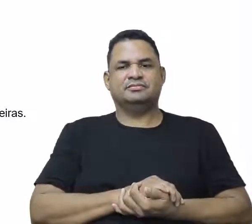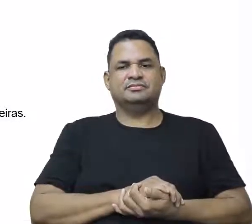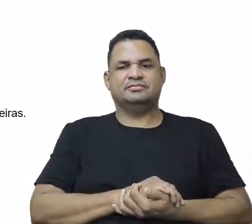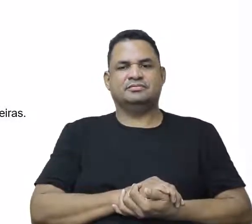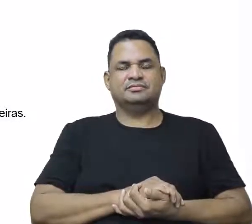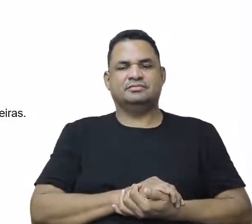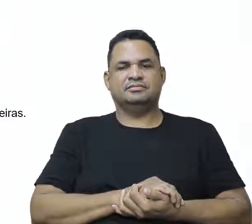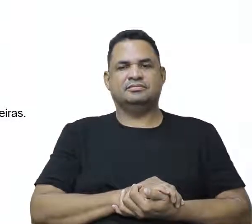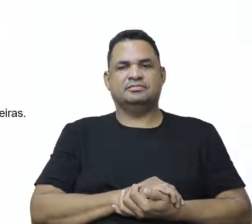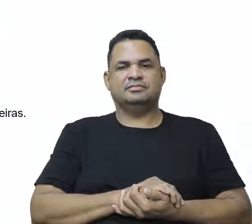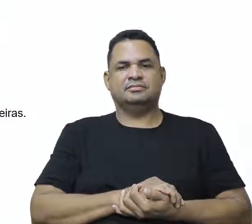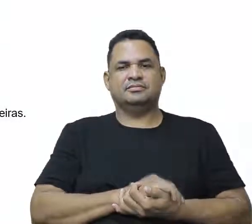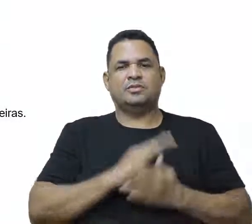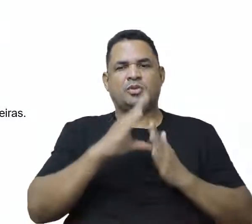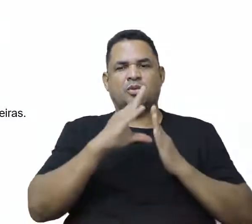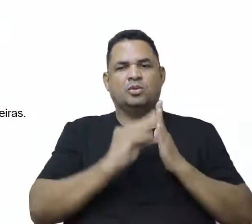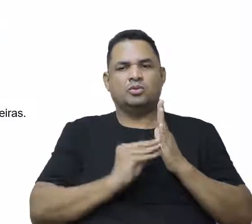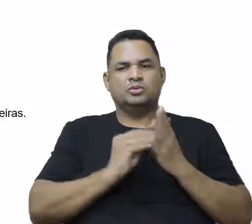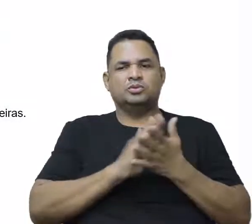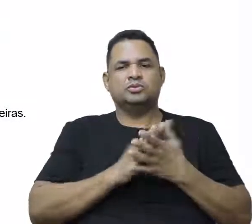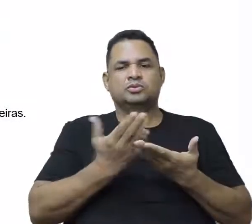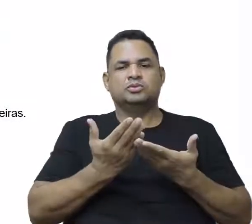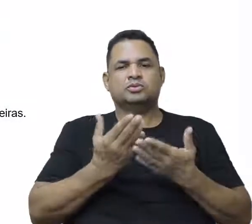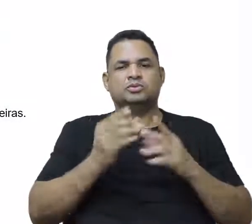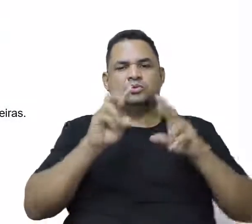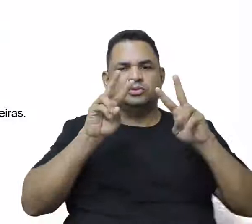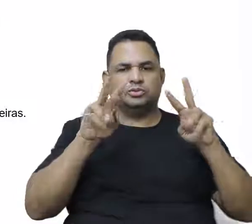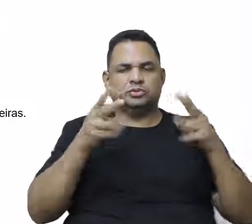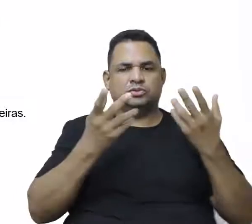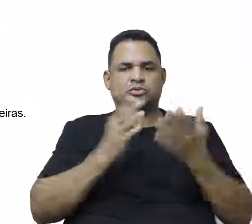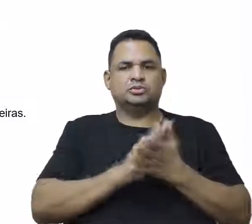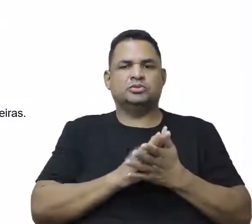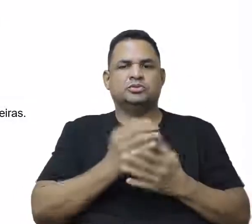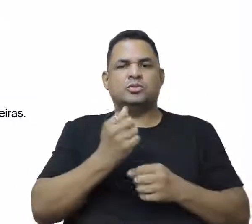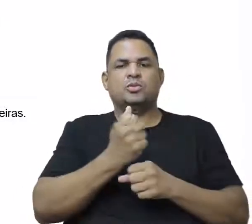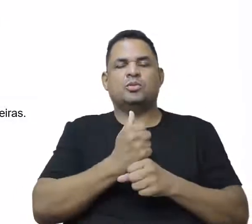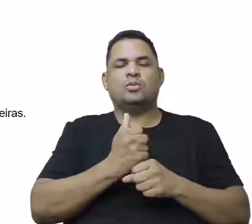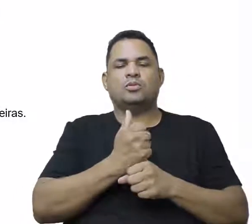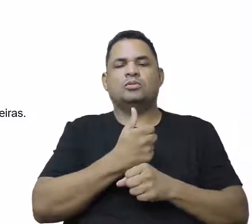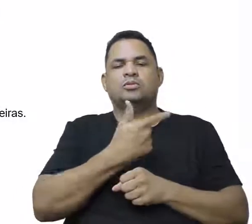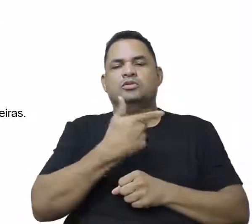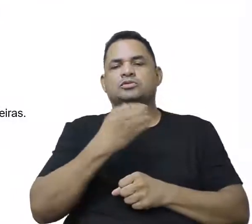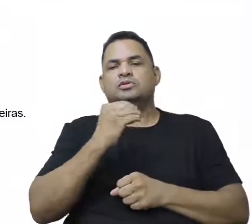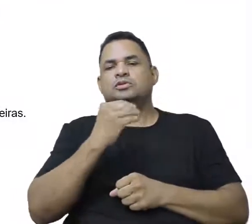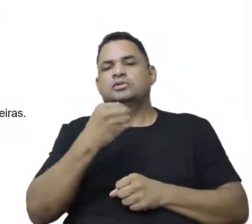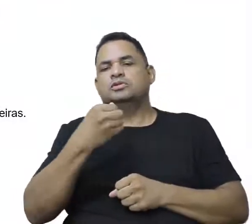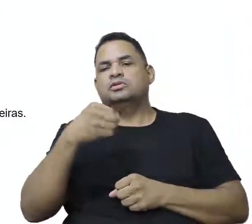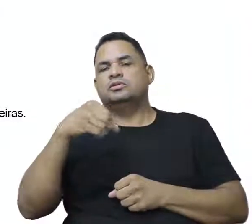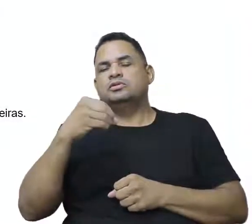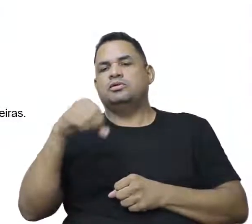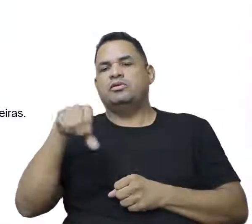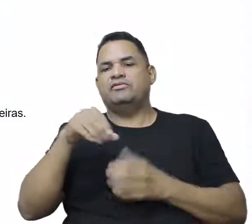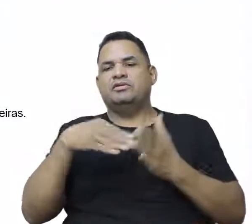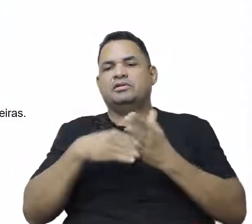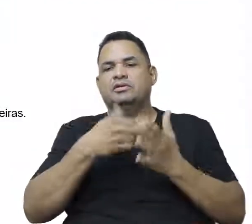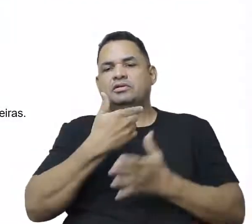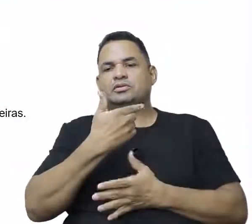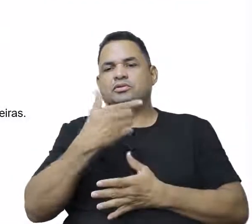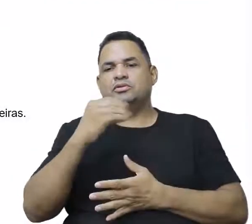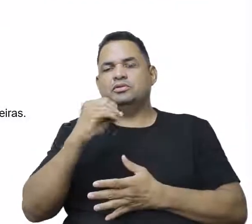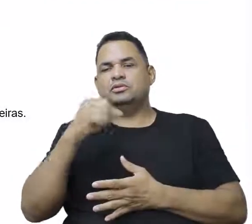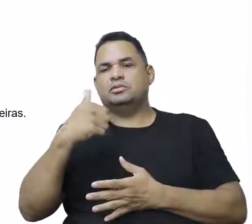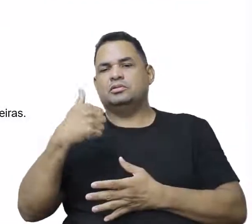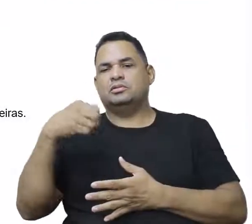lá. Conteúdos mais cobrados aqui de 2009 a 2014. Então, no período de 2009